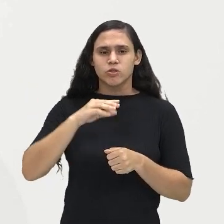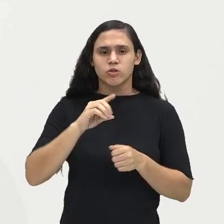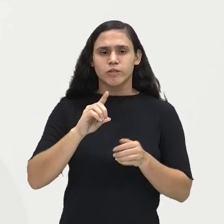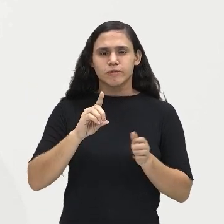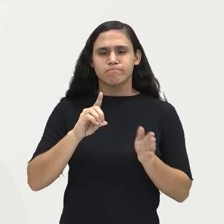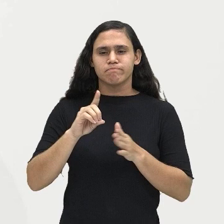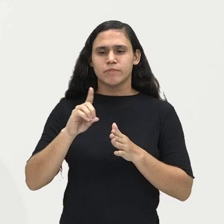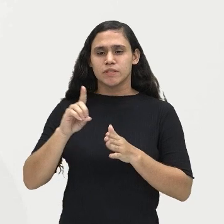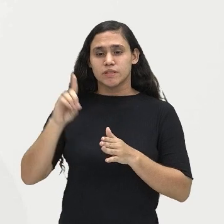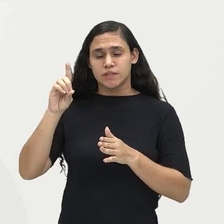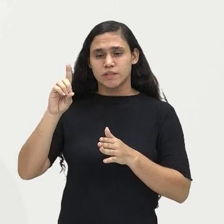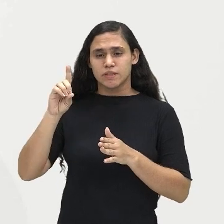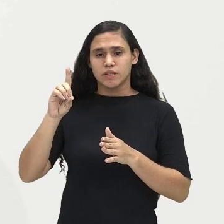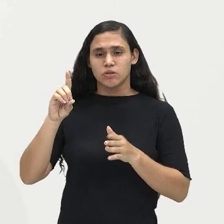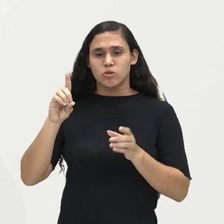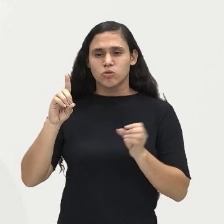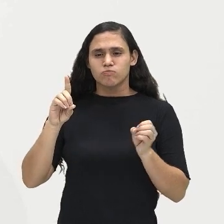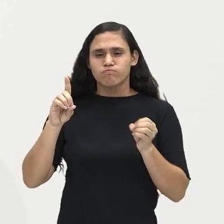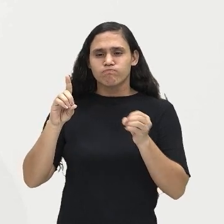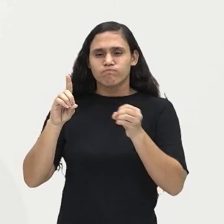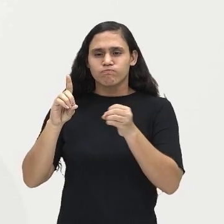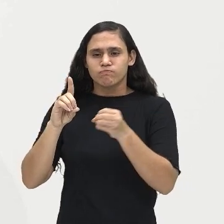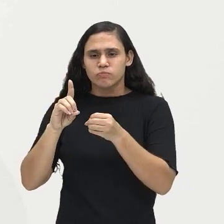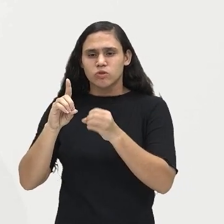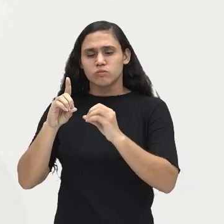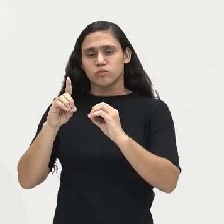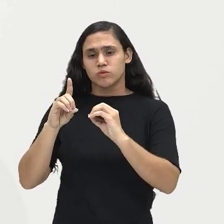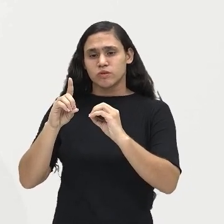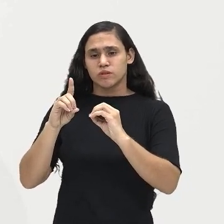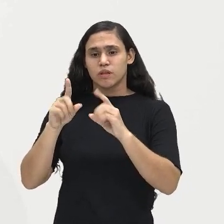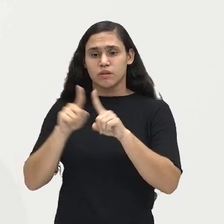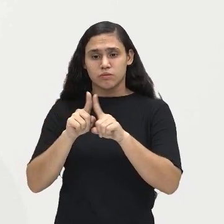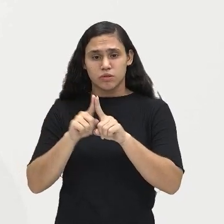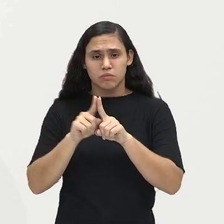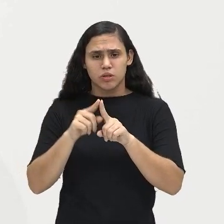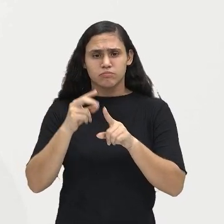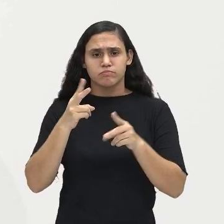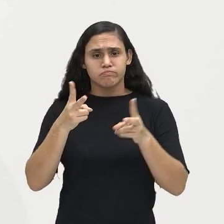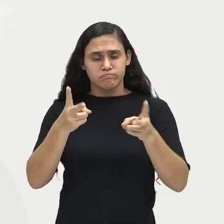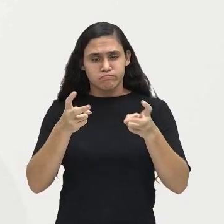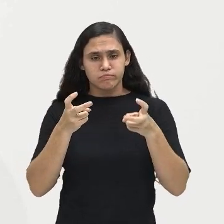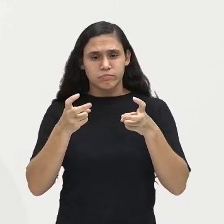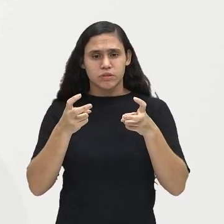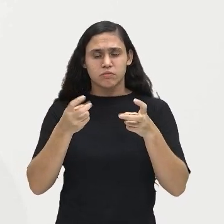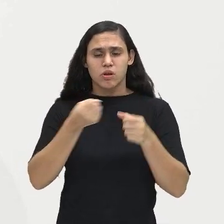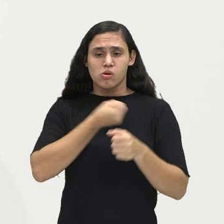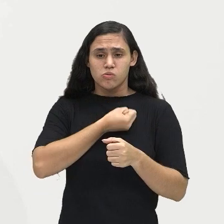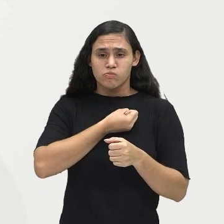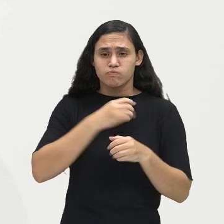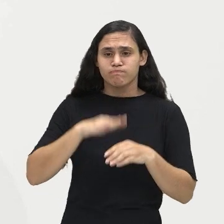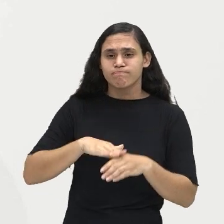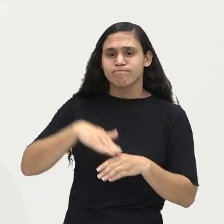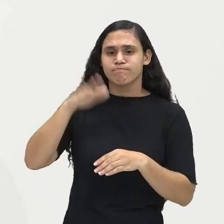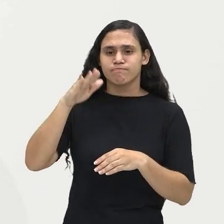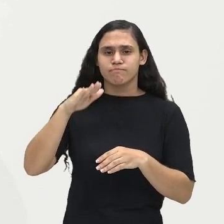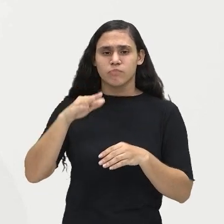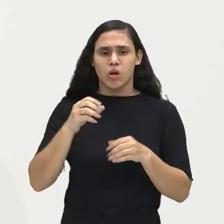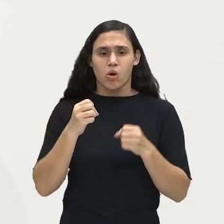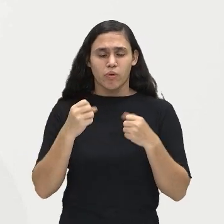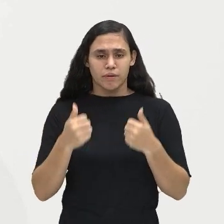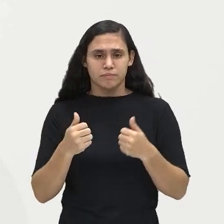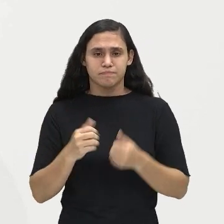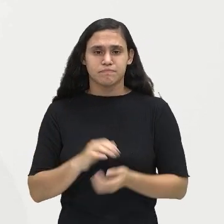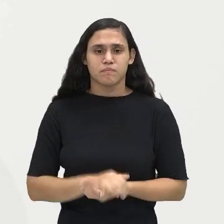pensar também o que está mais próximo do zero também, pessoal. Esse número vai ser o maior, tá bom? Então, nesse